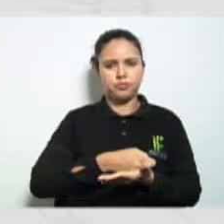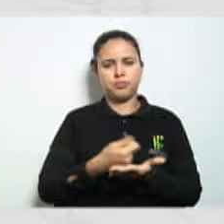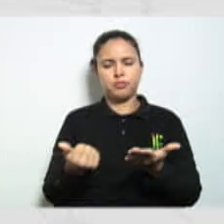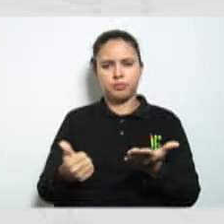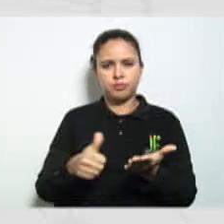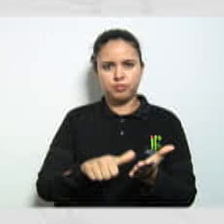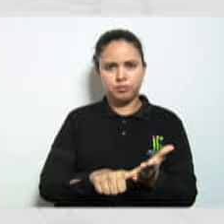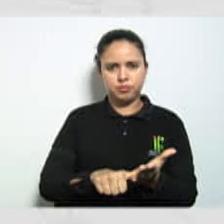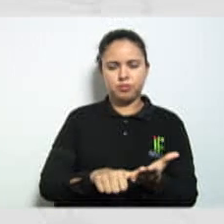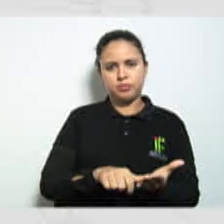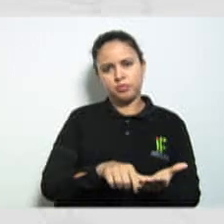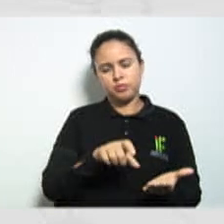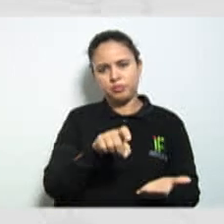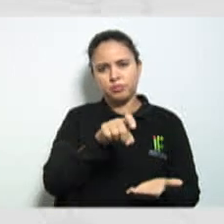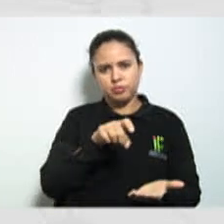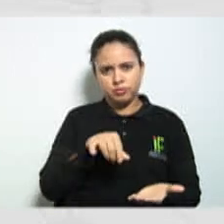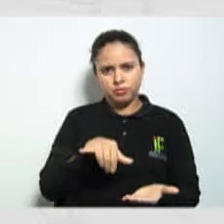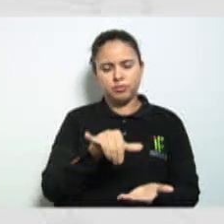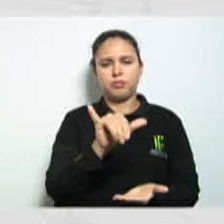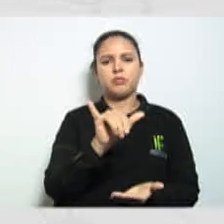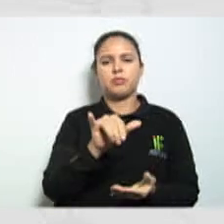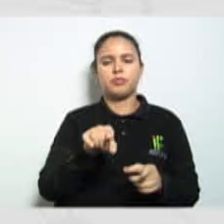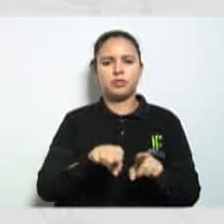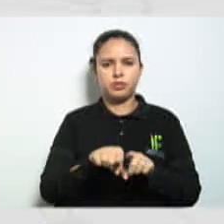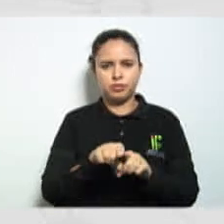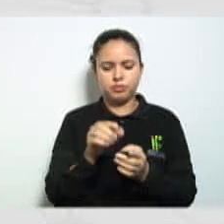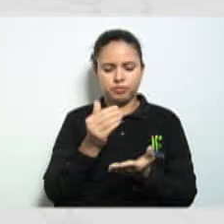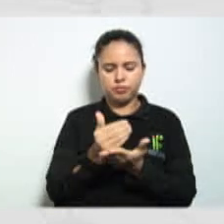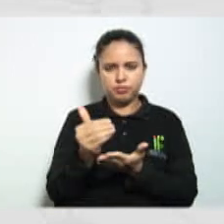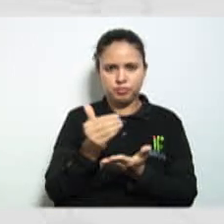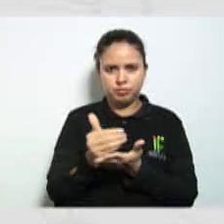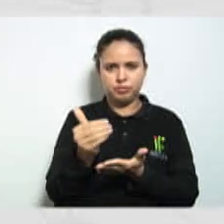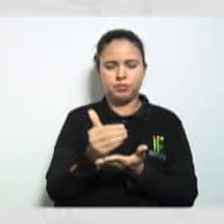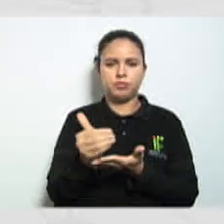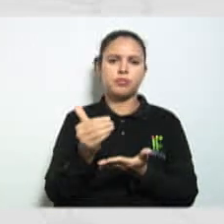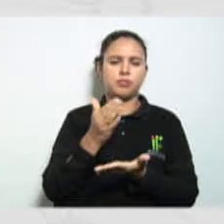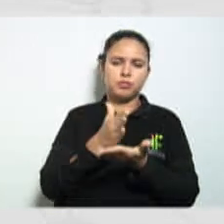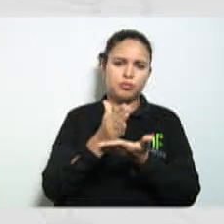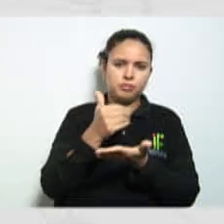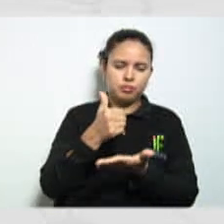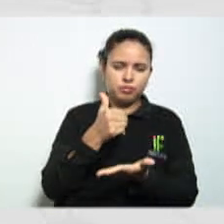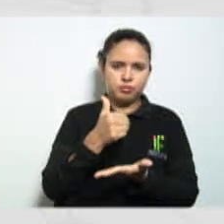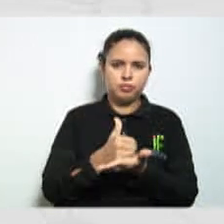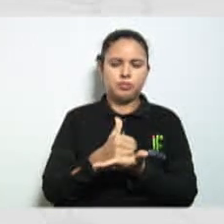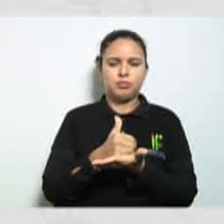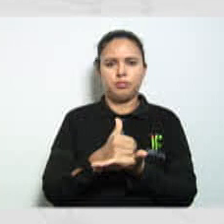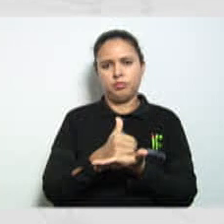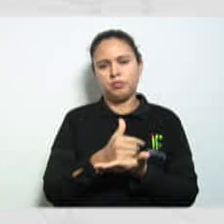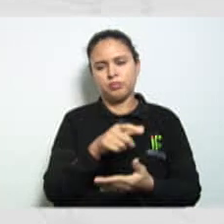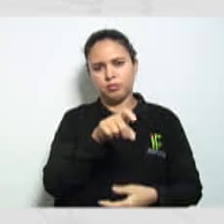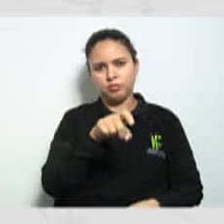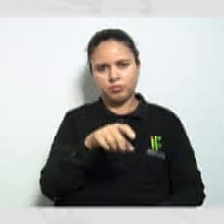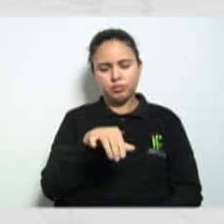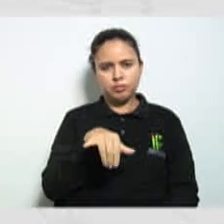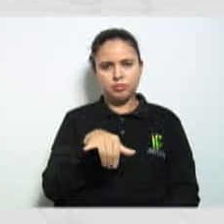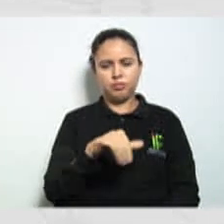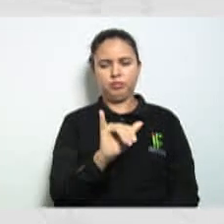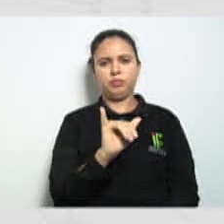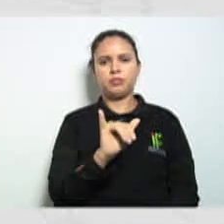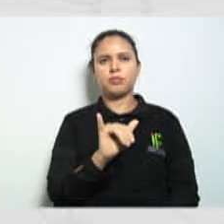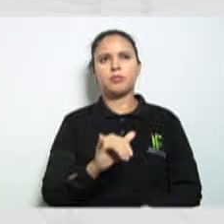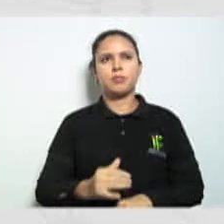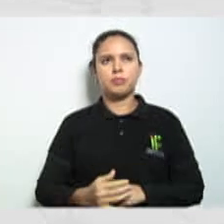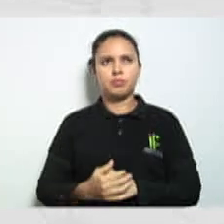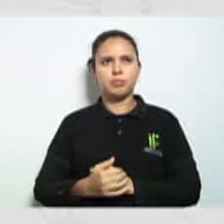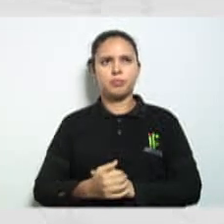cooperado X e Y, sobras a distribuir do cooperado X e do cooperado